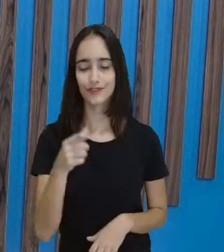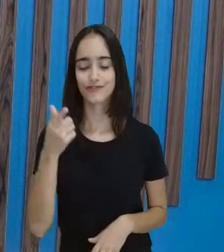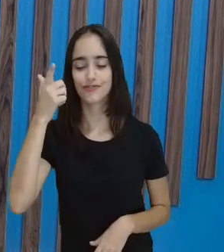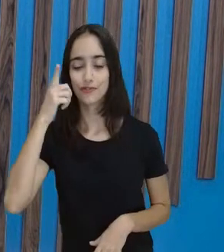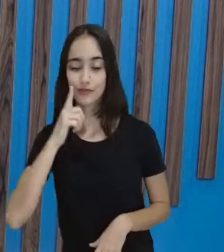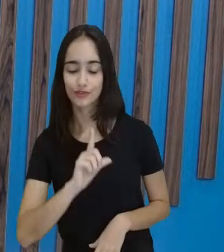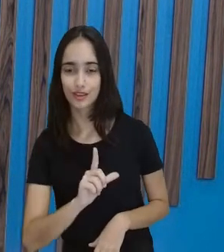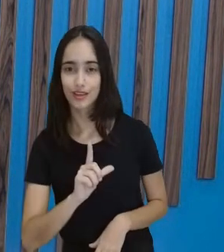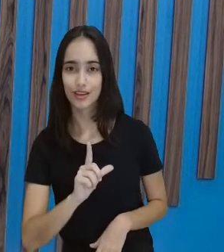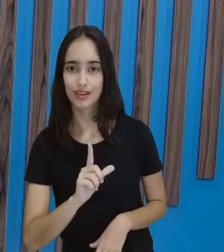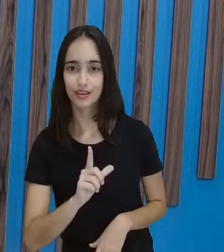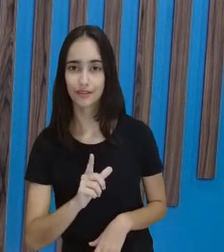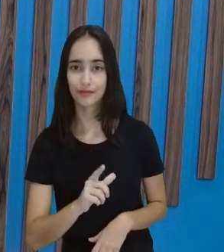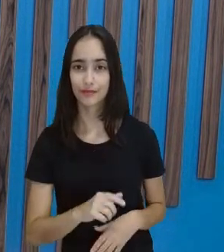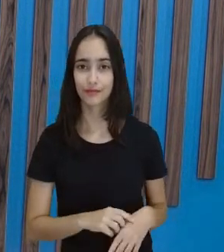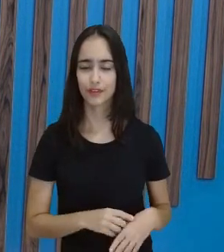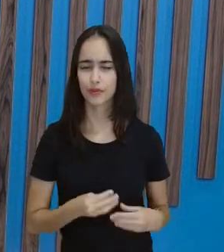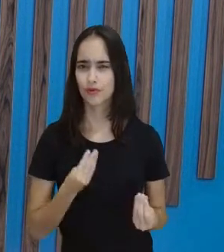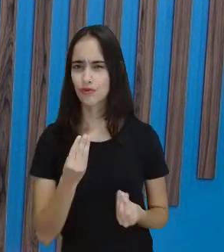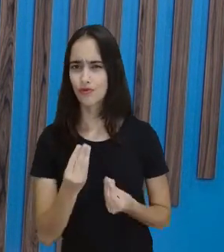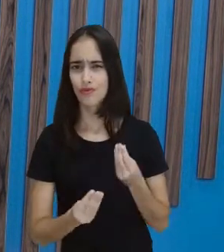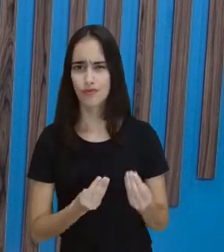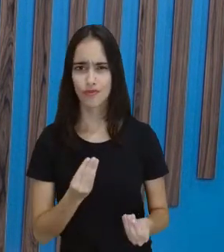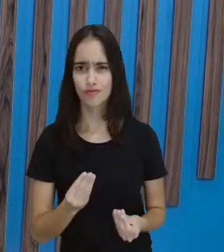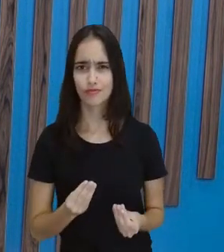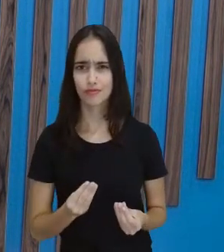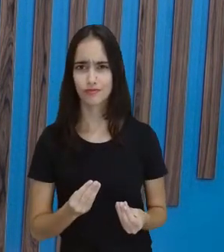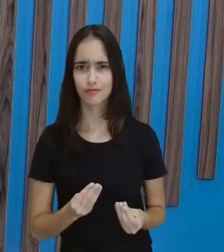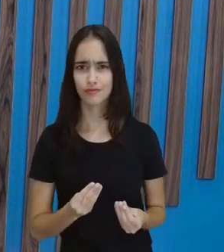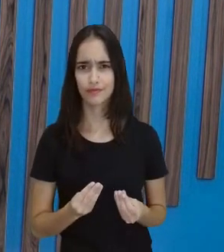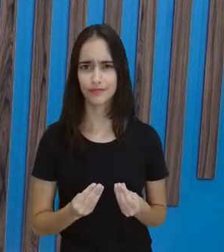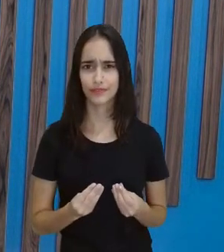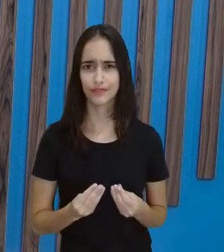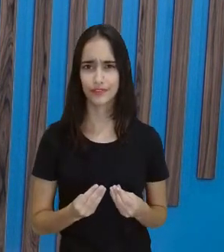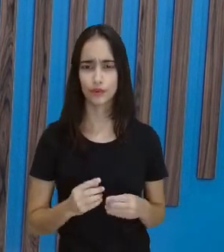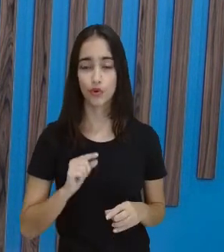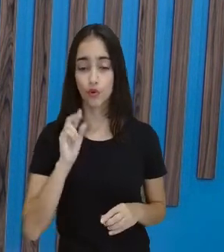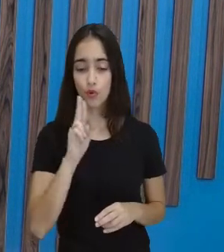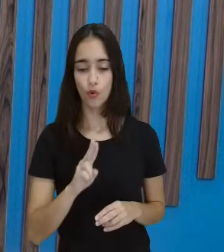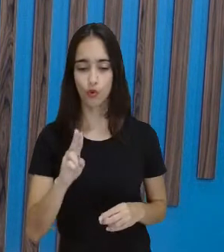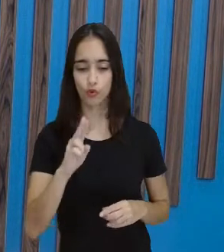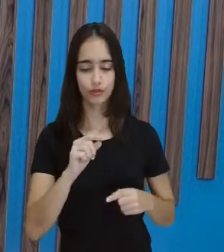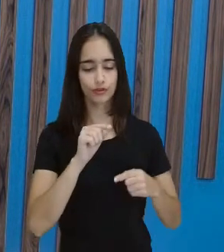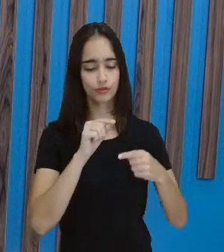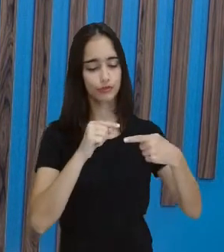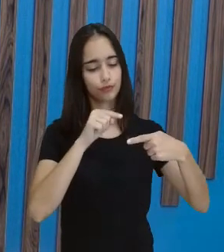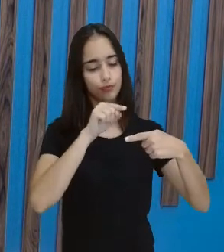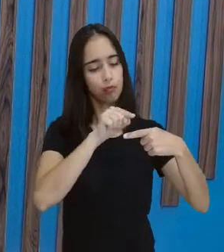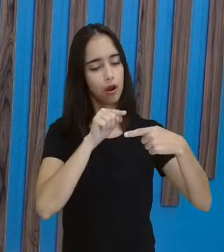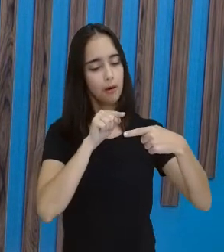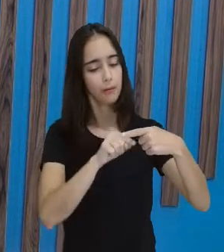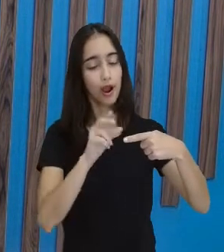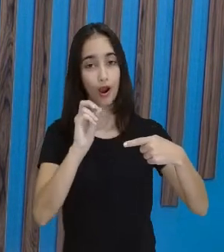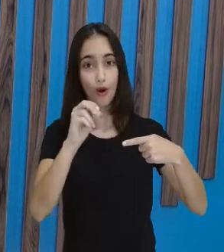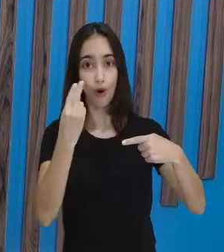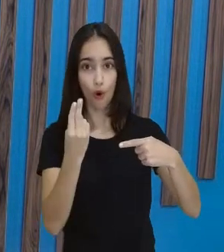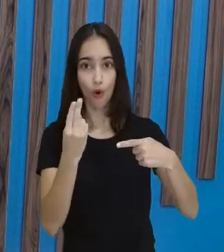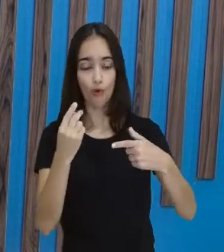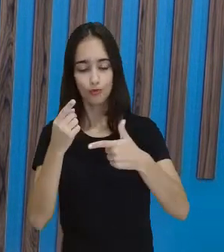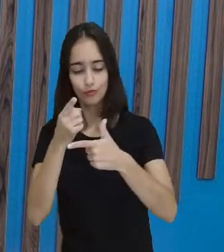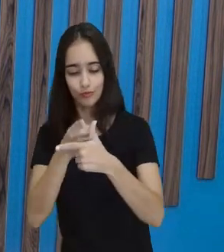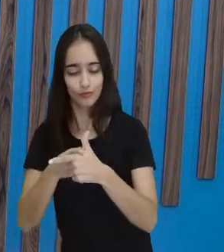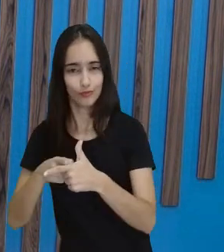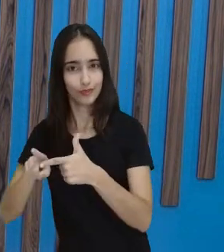divisão? É com o símbolo que eu coloquei lá ou fazendo aí o algoritmo dessa forma? Tem essas possibilidades. Você também pode ter